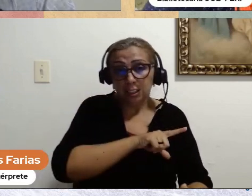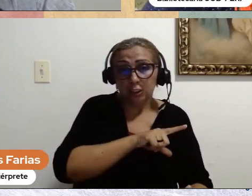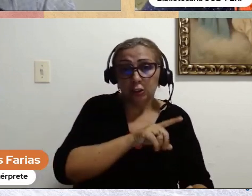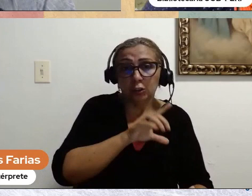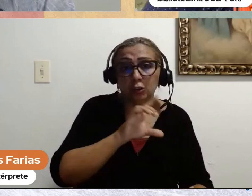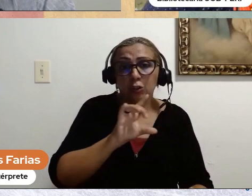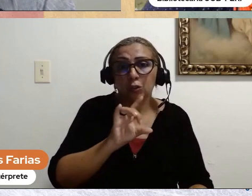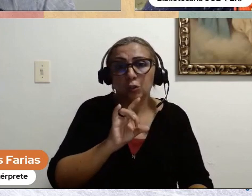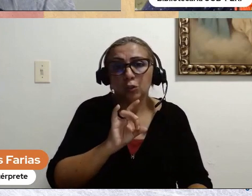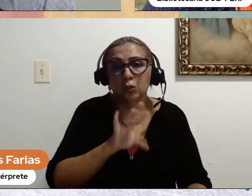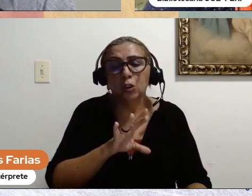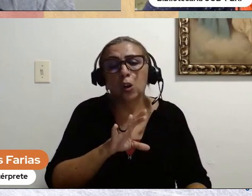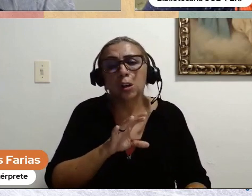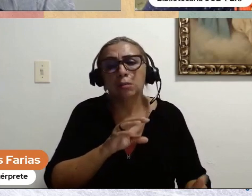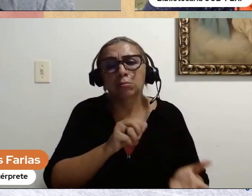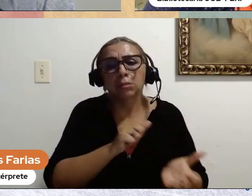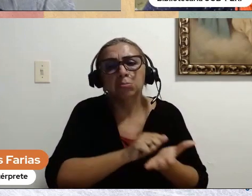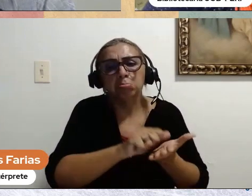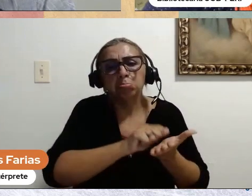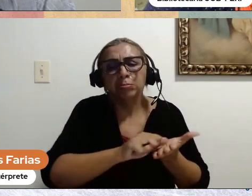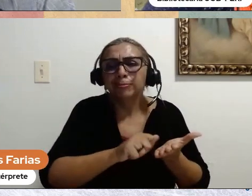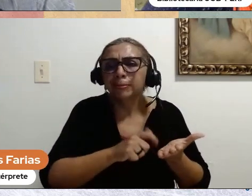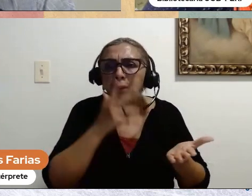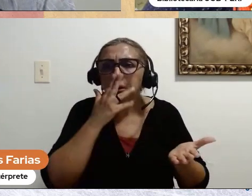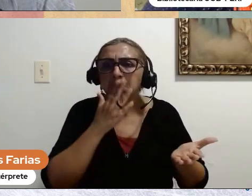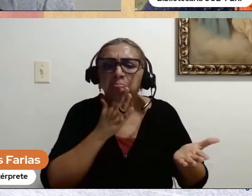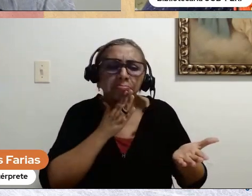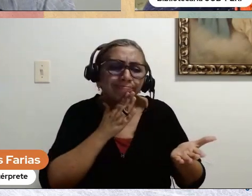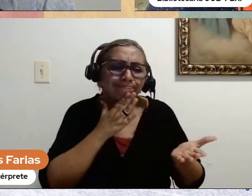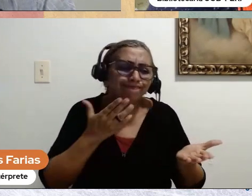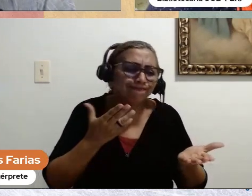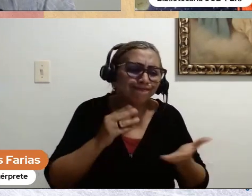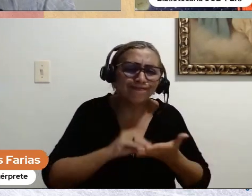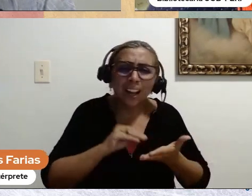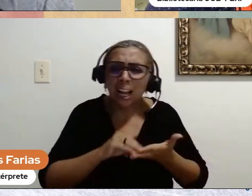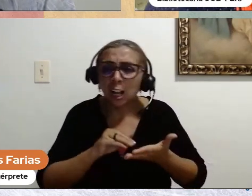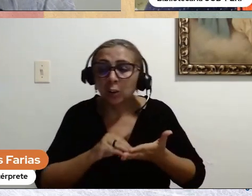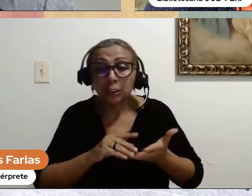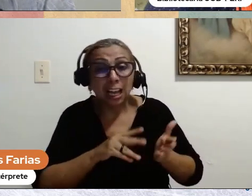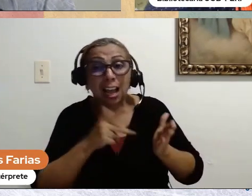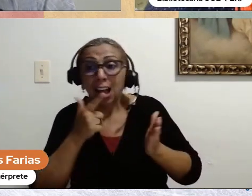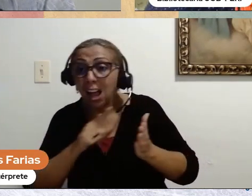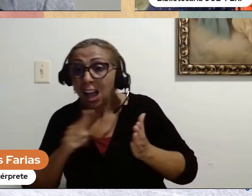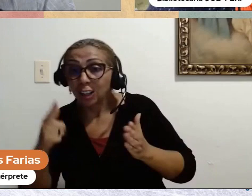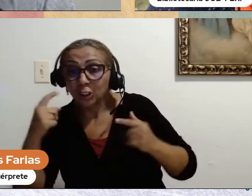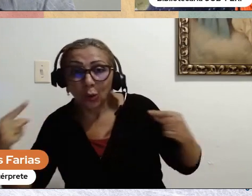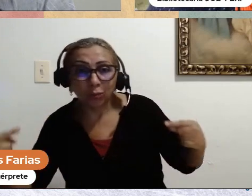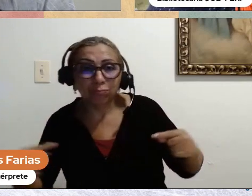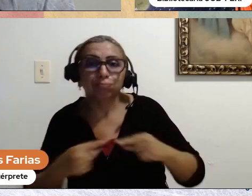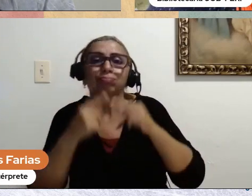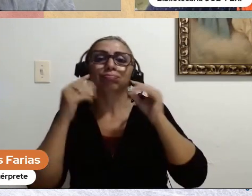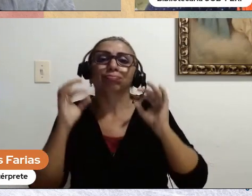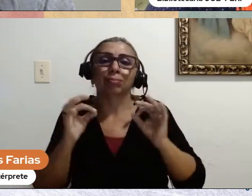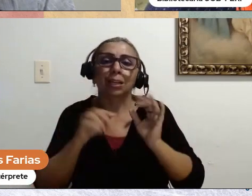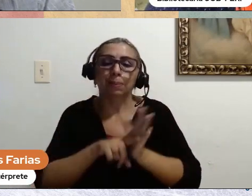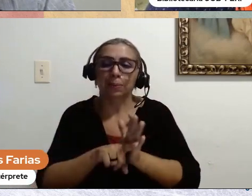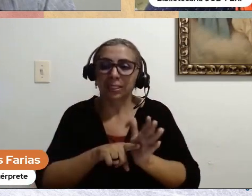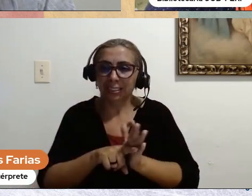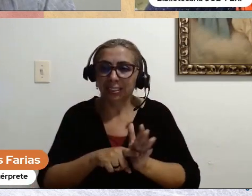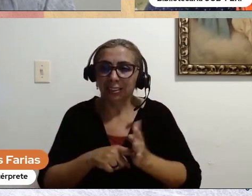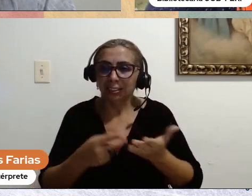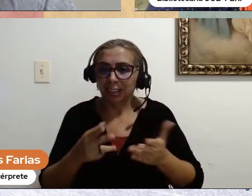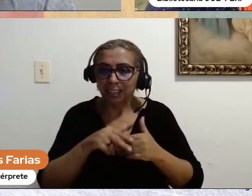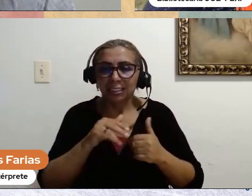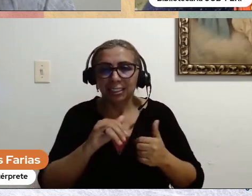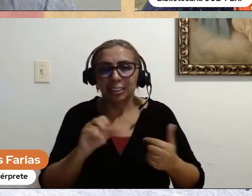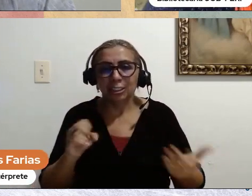nos manuscritos, ele estava inquieto, estava achando que não estava. Aí, quando ele teve acesso, ele agora completa a minha pesquisa. É isso,